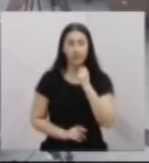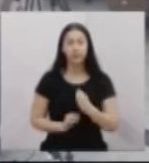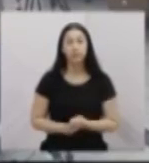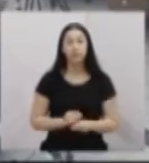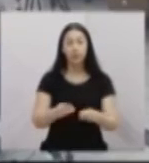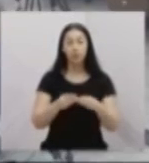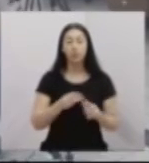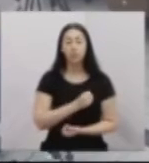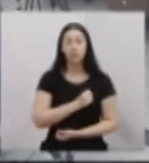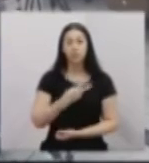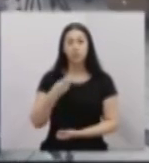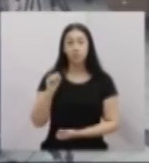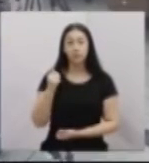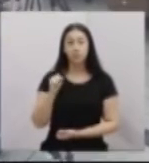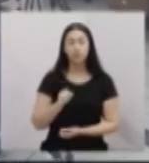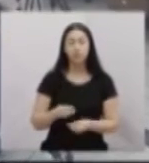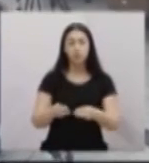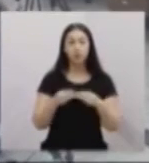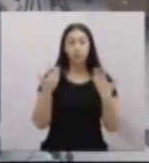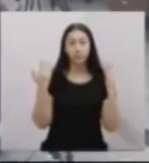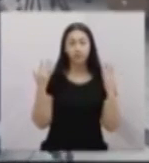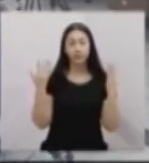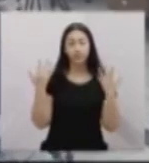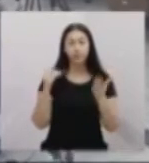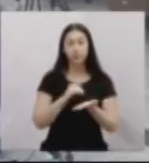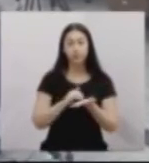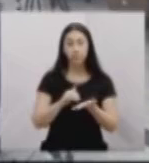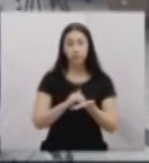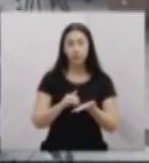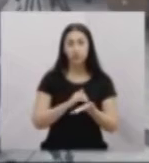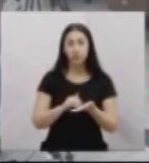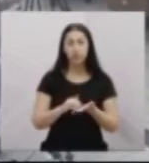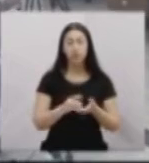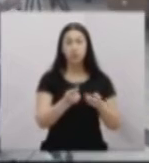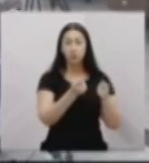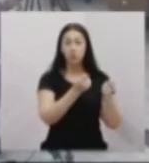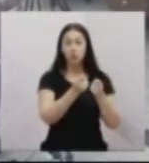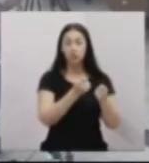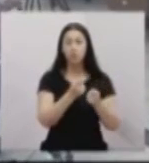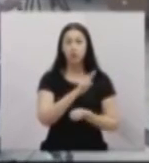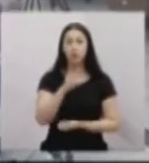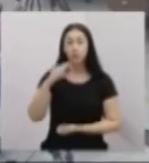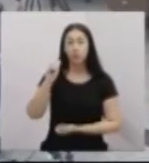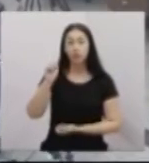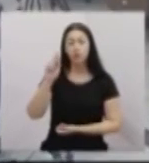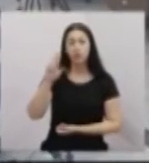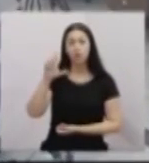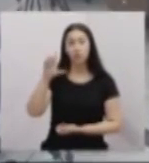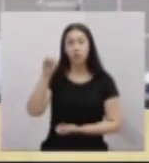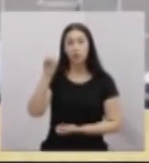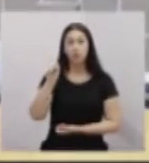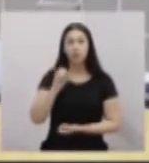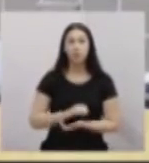Moção número 28. Moção congratulatória ao secretário de Desenvolvimento Econômico, senhor Carlos Tocuíti Amagai, por incentivar